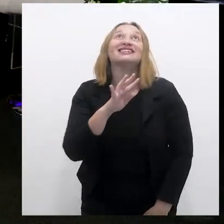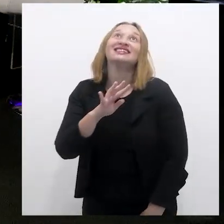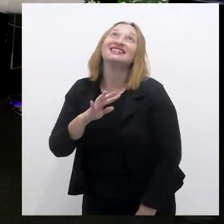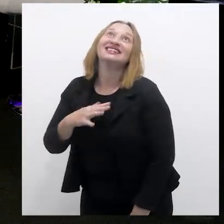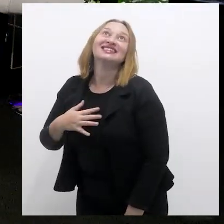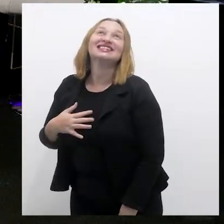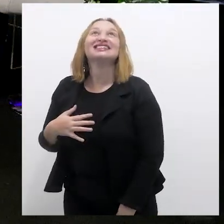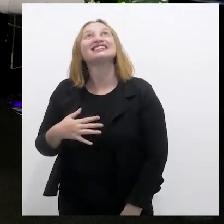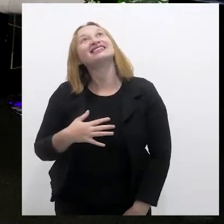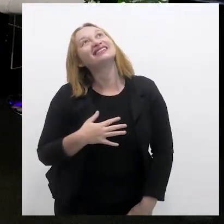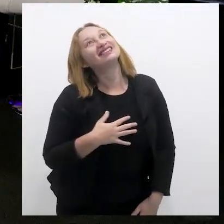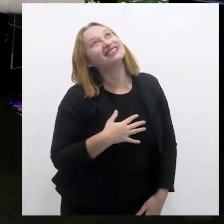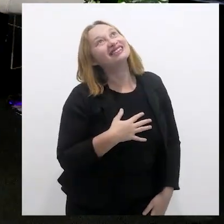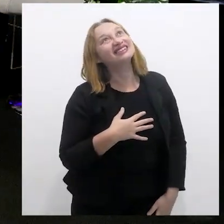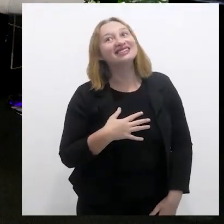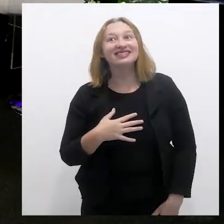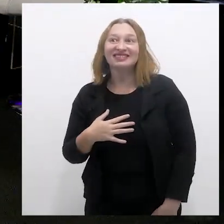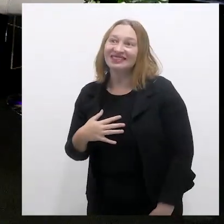distraída.